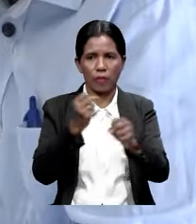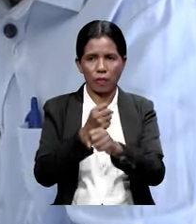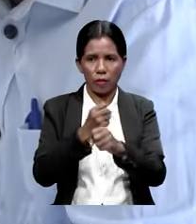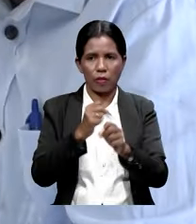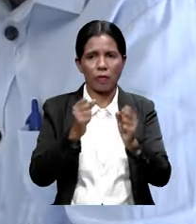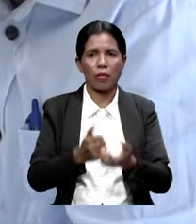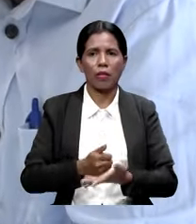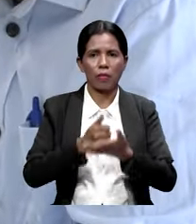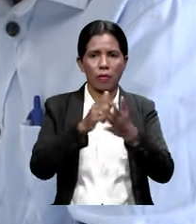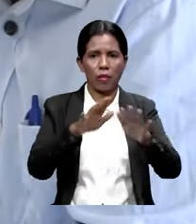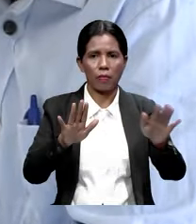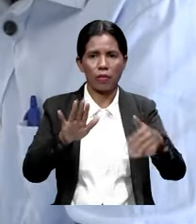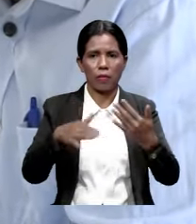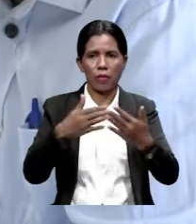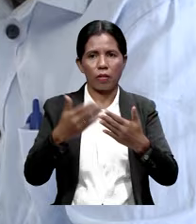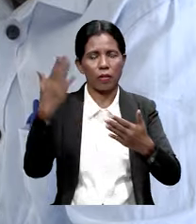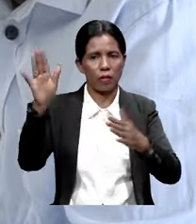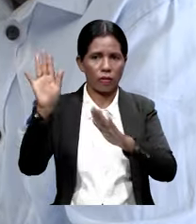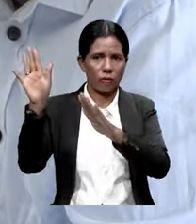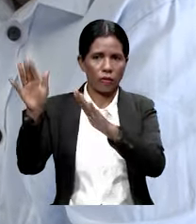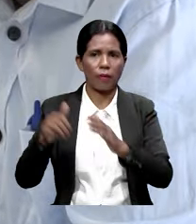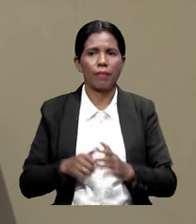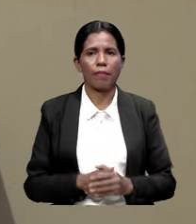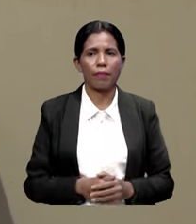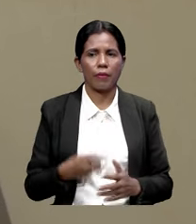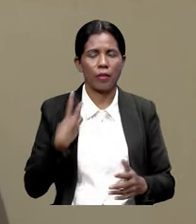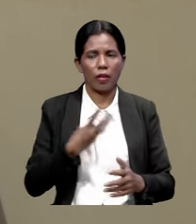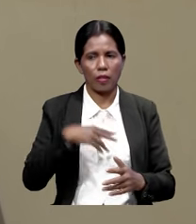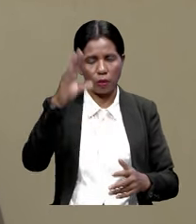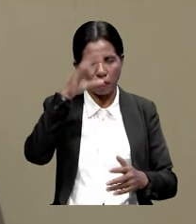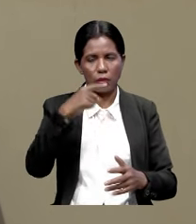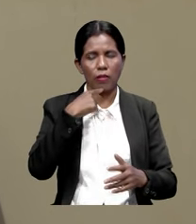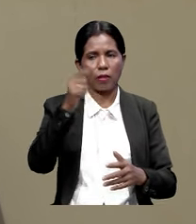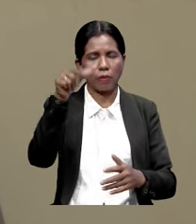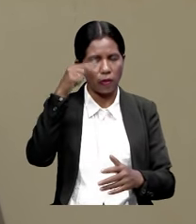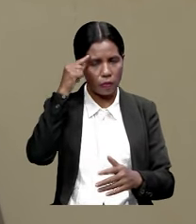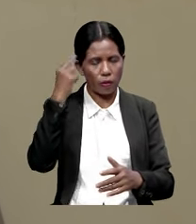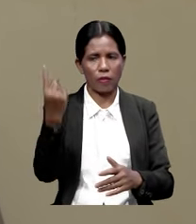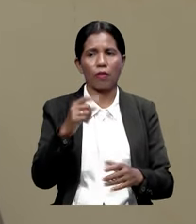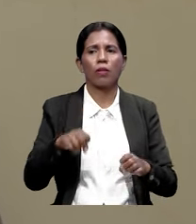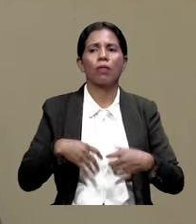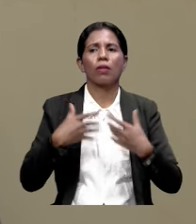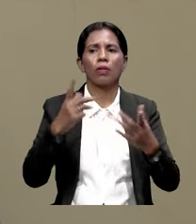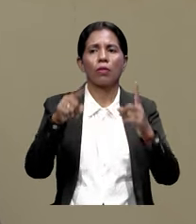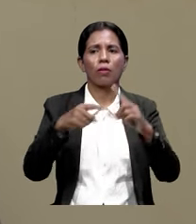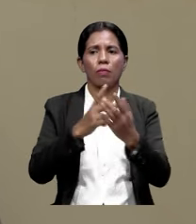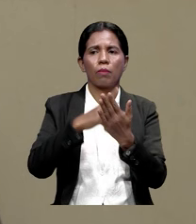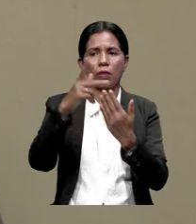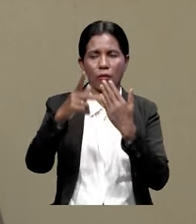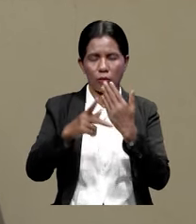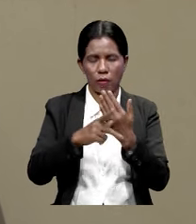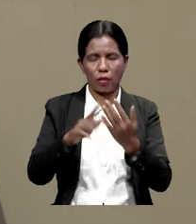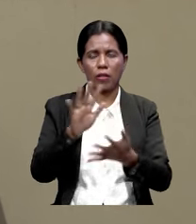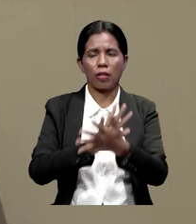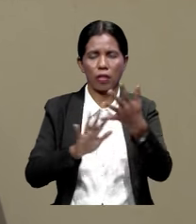bel facilita la barek sira ia area rural. Lokal bukat bel rekomenda na fatima guver, uinsa wa hira kuan programa ne bahal lansamintu